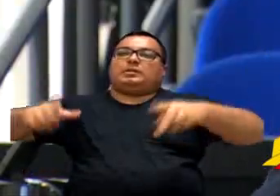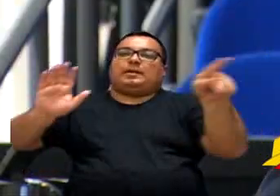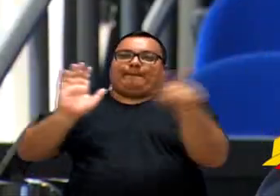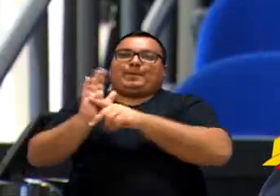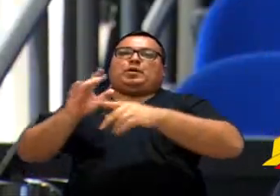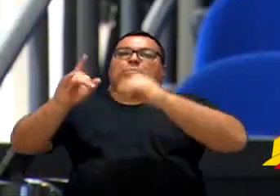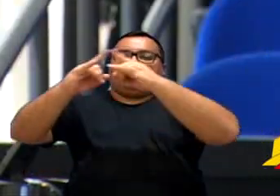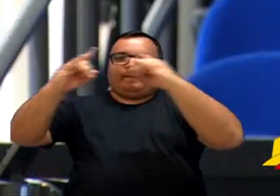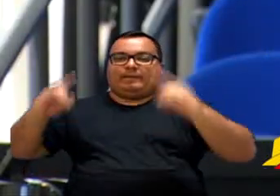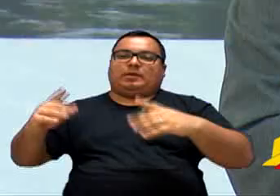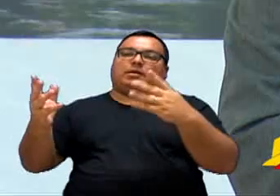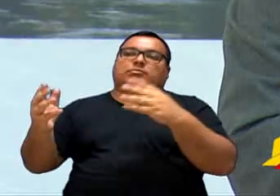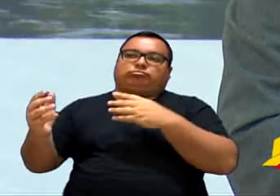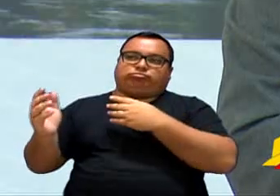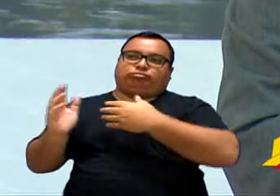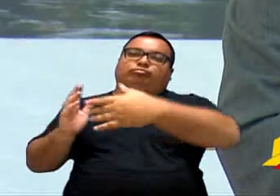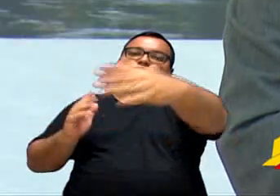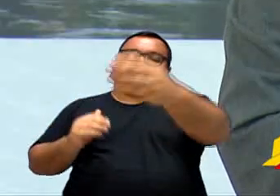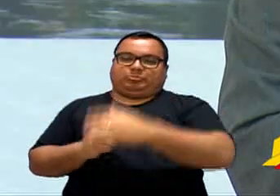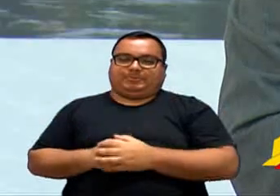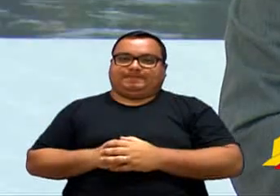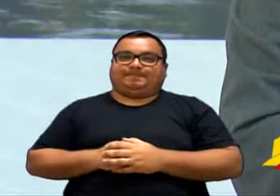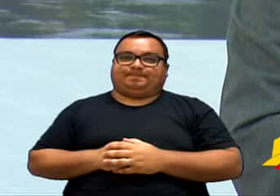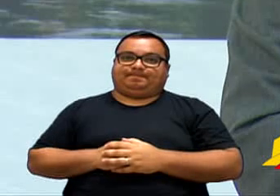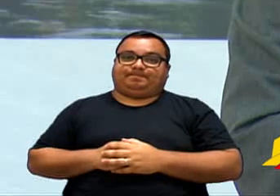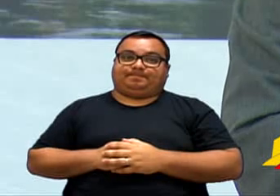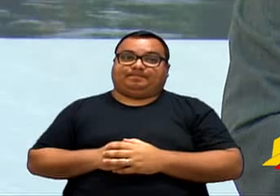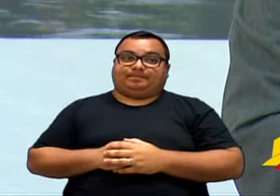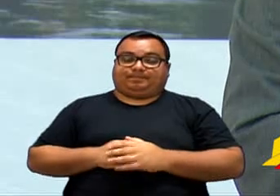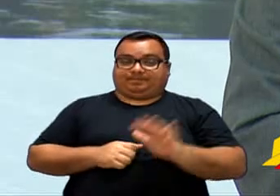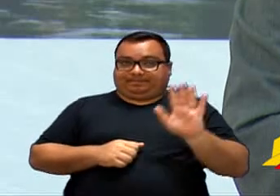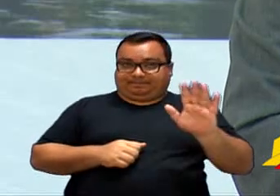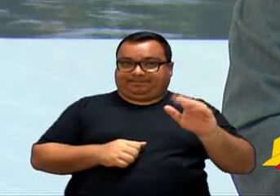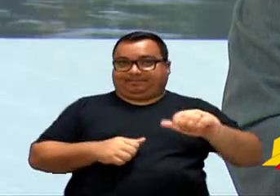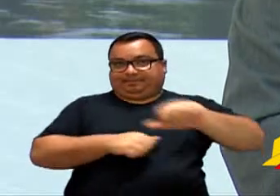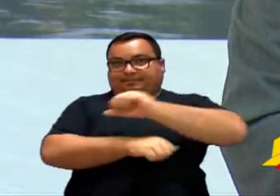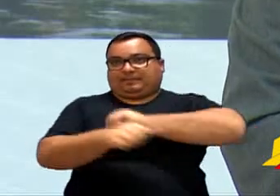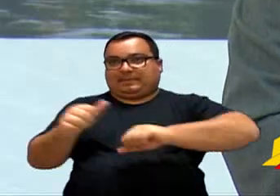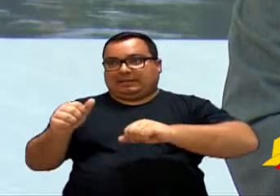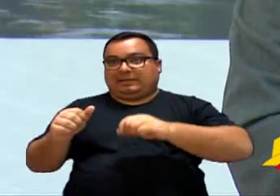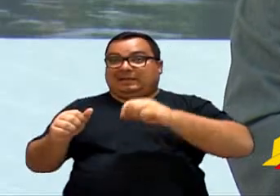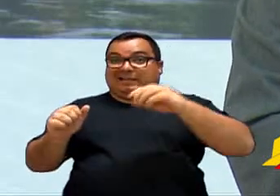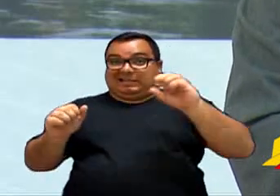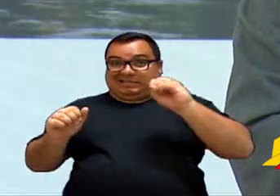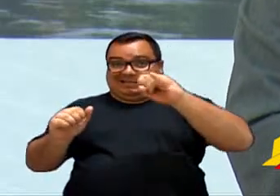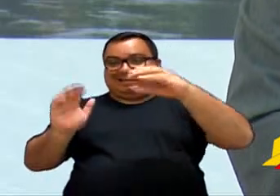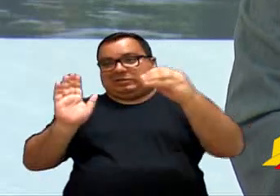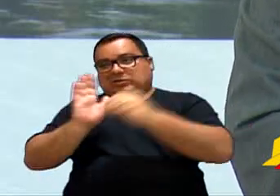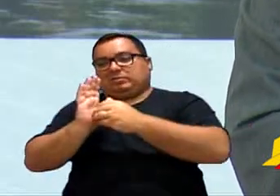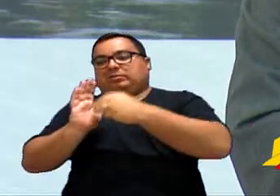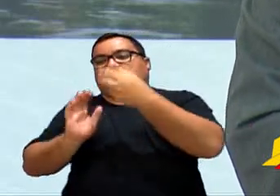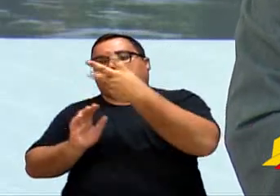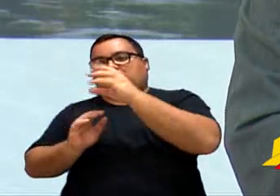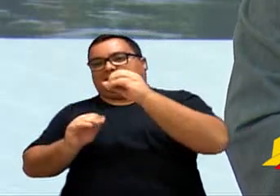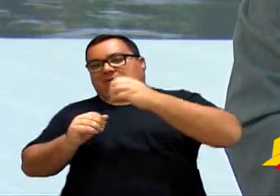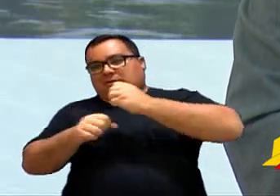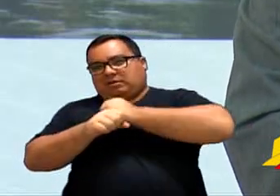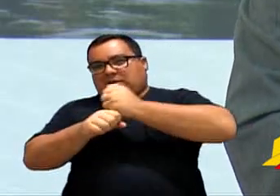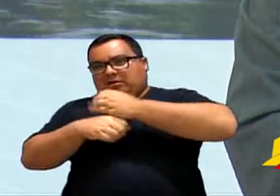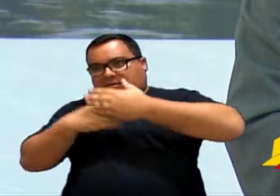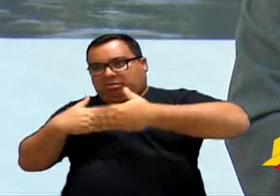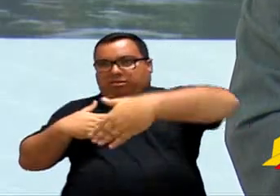O espaço ficará para a mas feira. Aí é uma outra lei, vereadora, porque é a transferência a transferência do